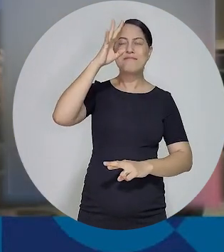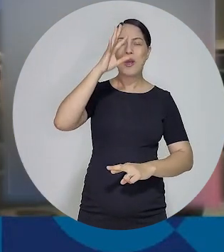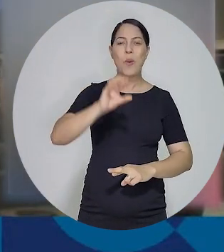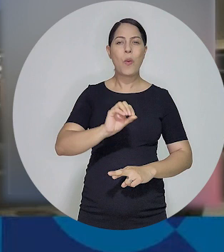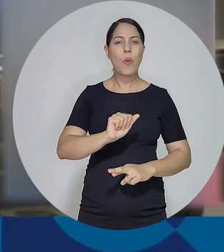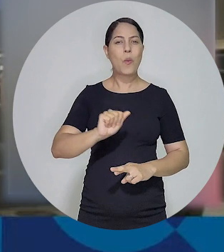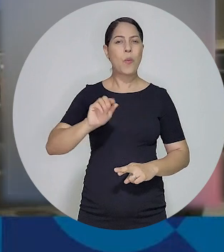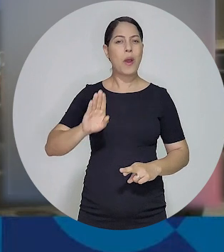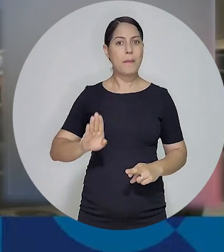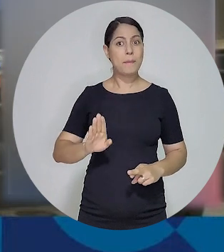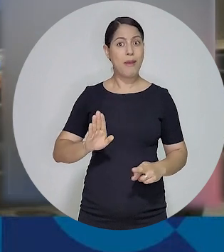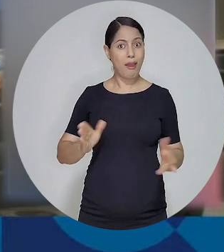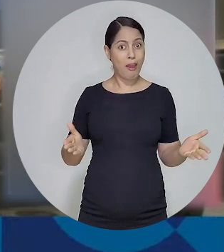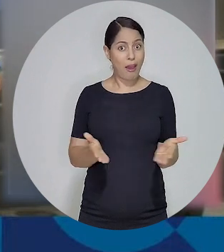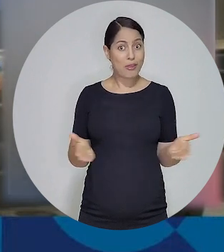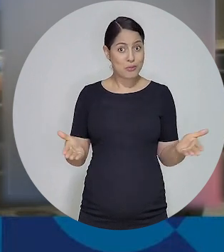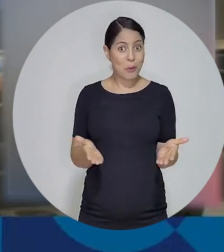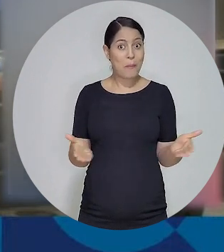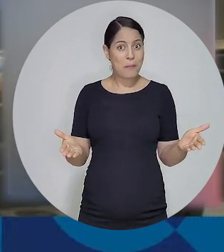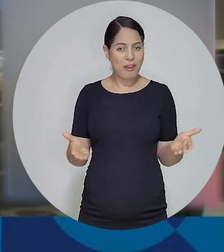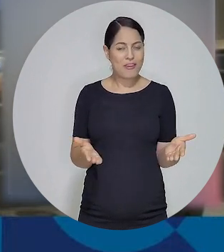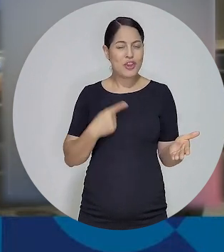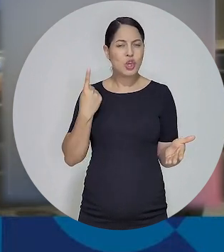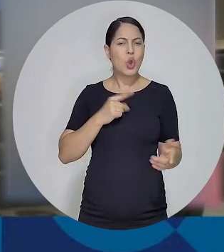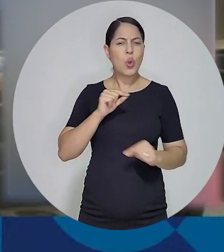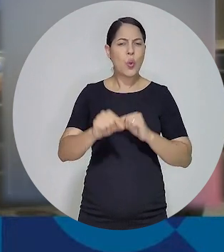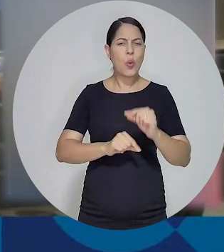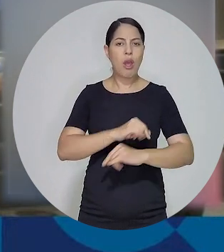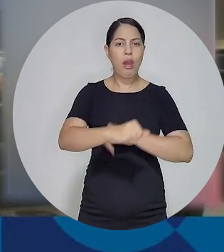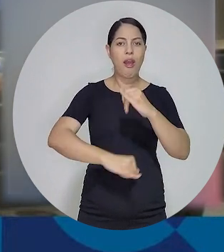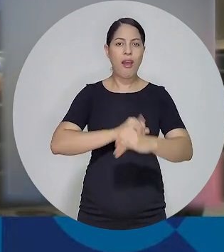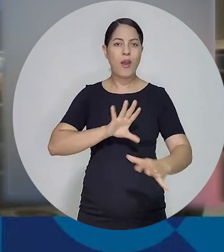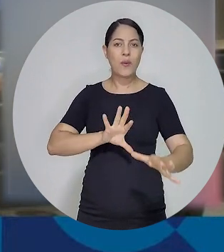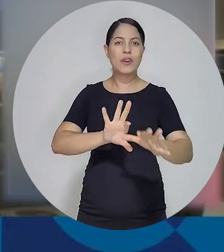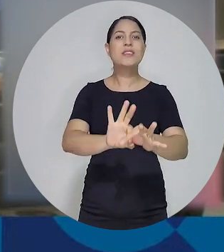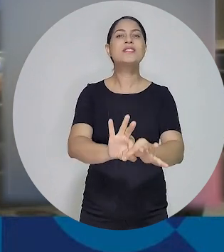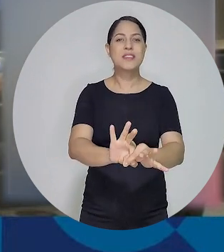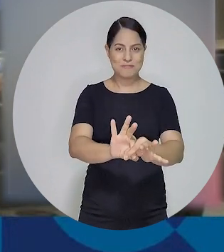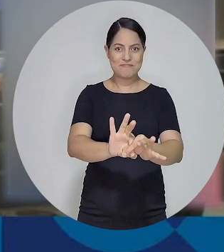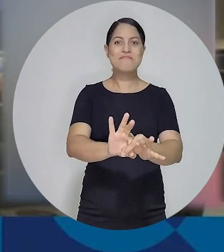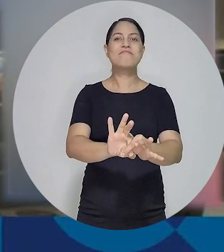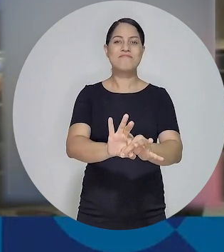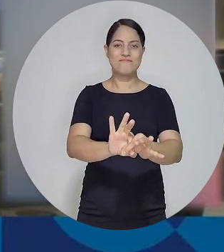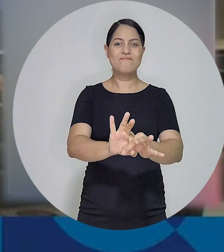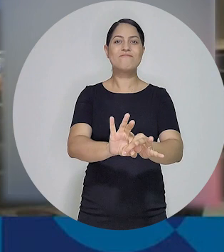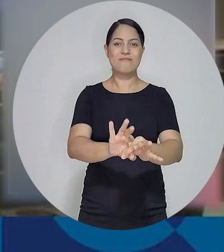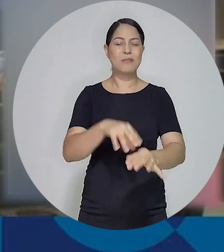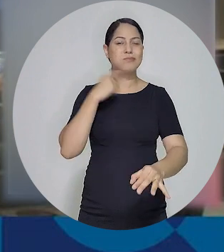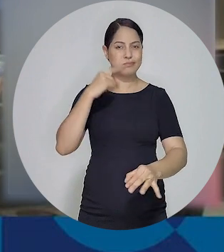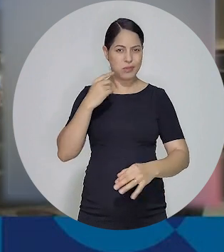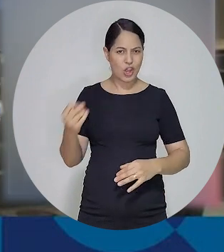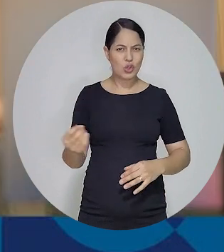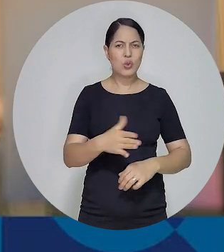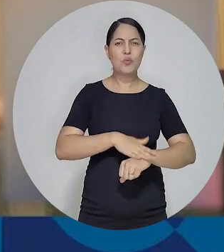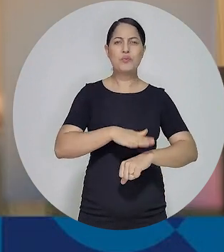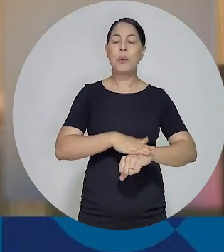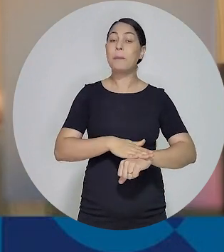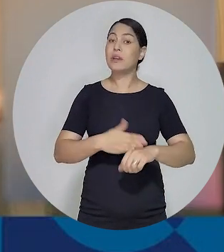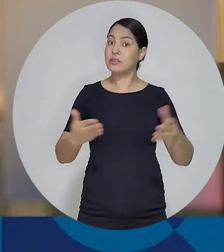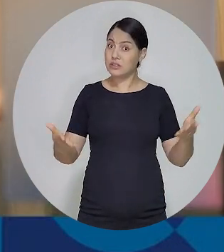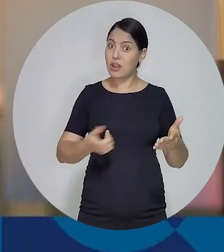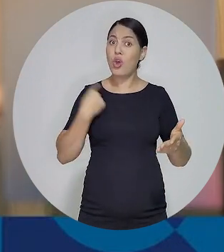que imaginamos para a ordem neste momento, de reaproximação, de conexão, de reconexão com a